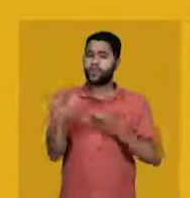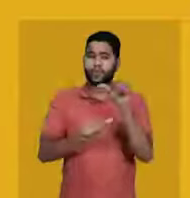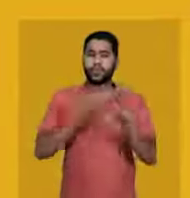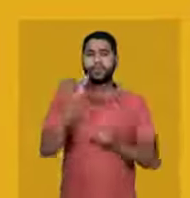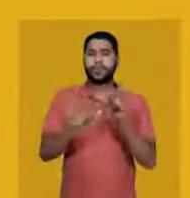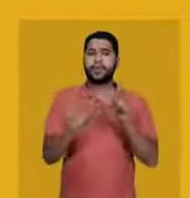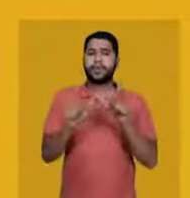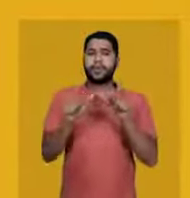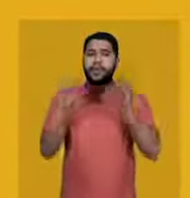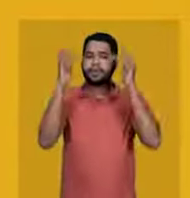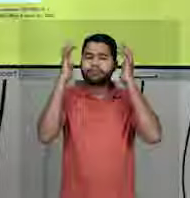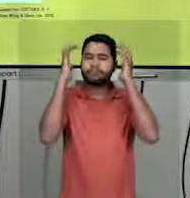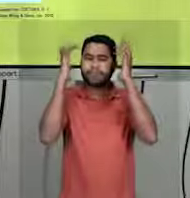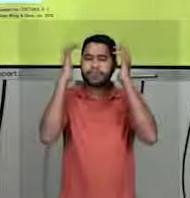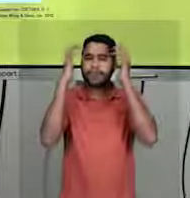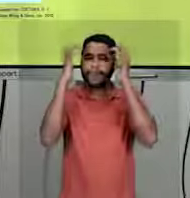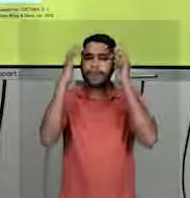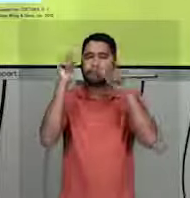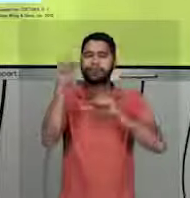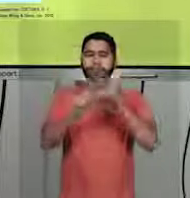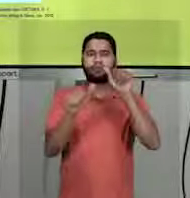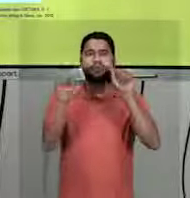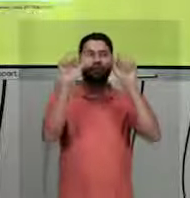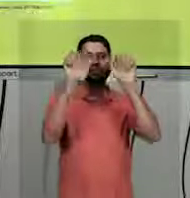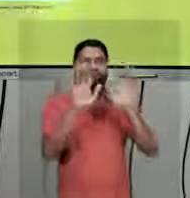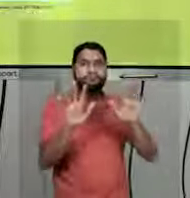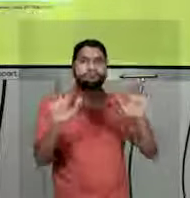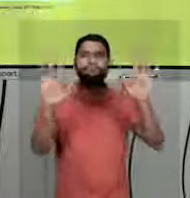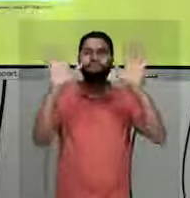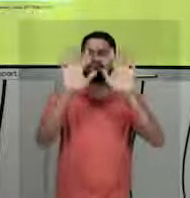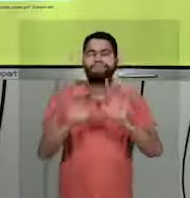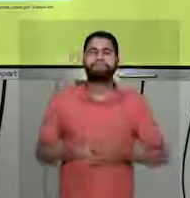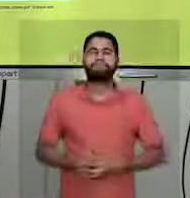levar para o cérebro esse estímulo para transformar em imagens.